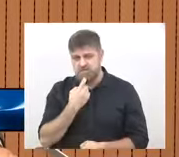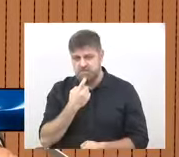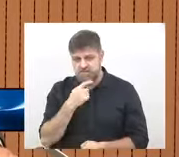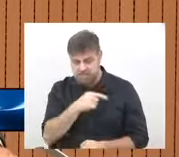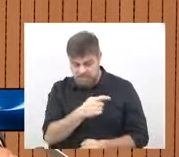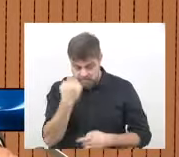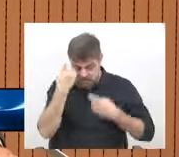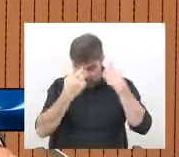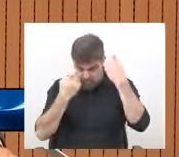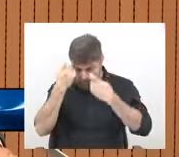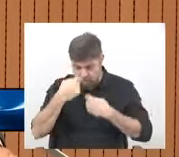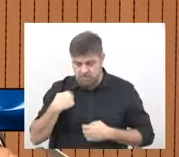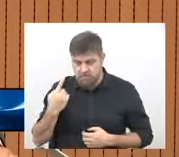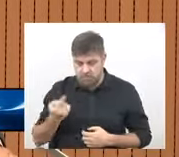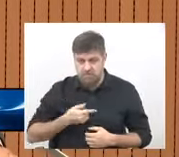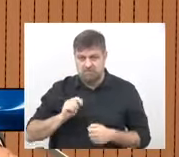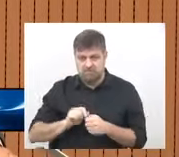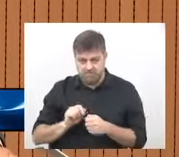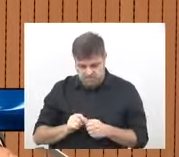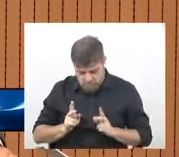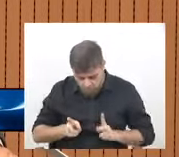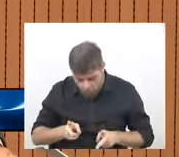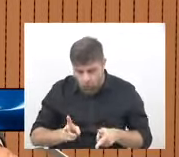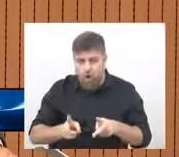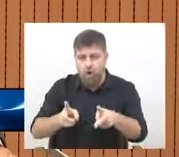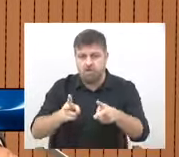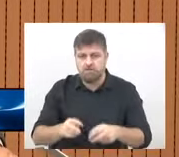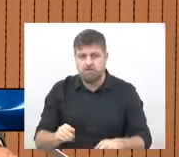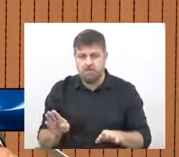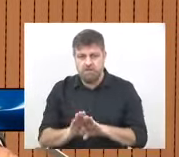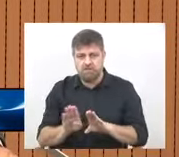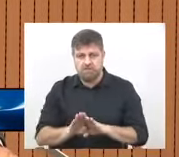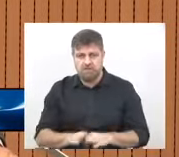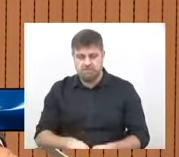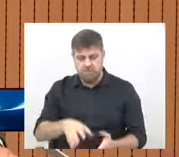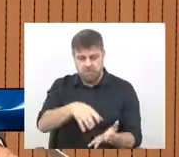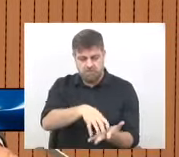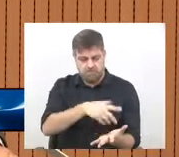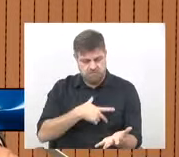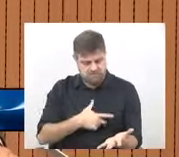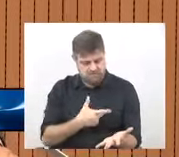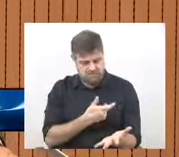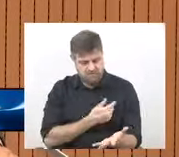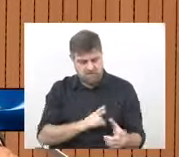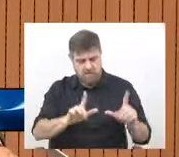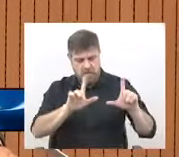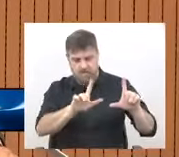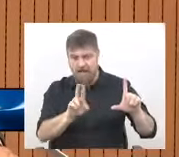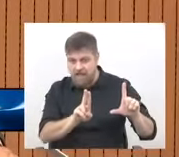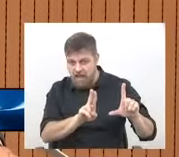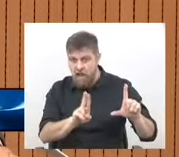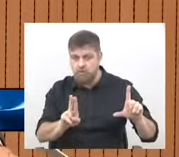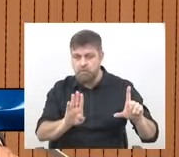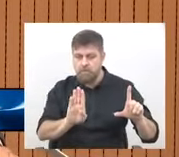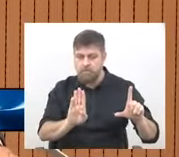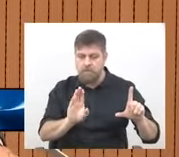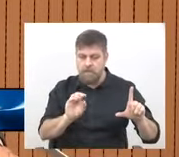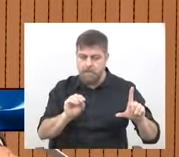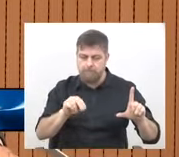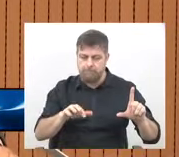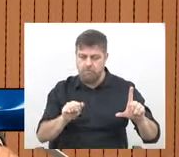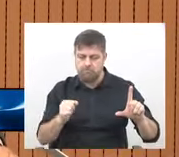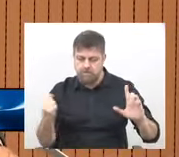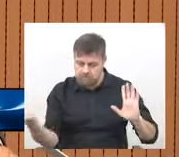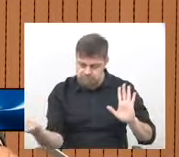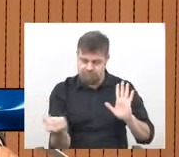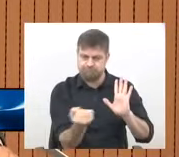Campinas, nós vamos dar continuidade e vamos eternizar o posto de saúde da Vila Boa Vista como o